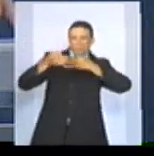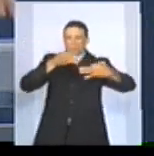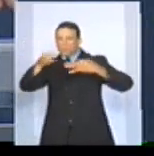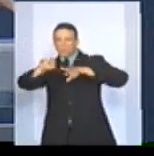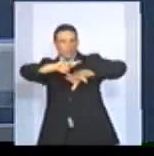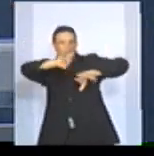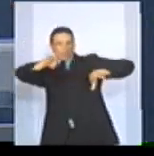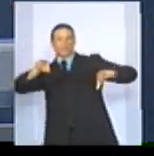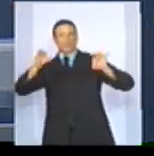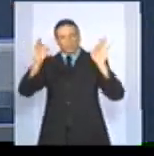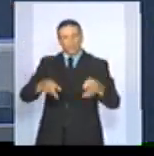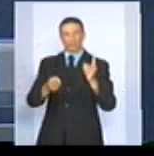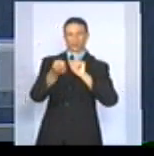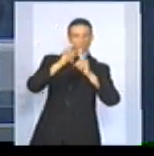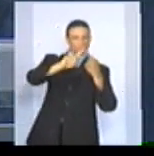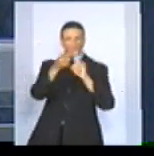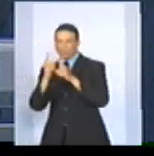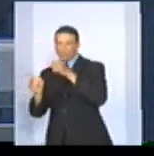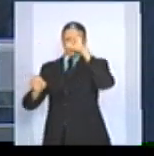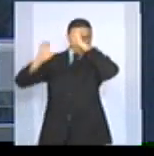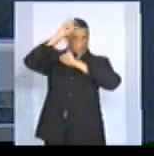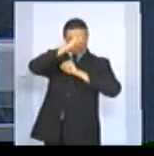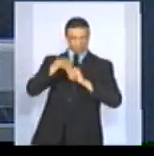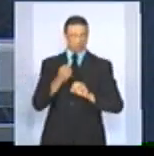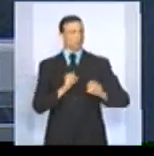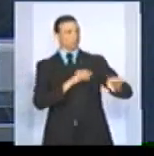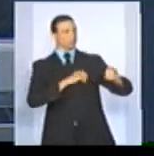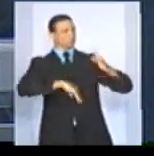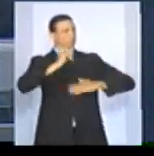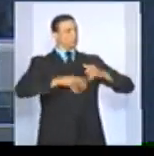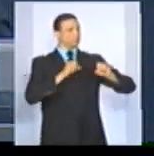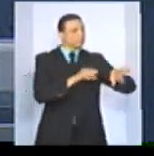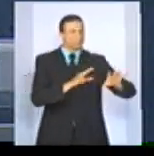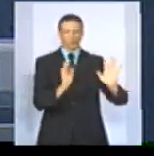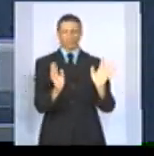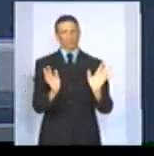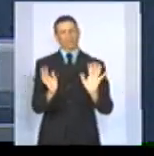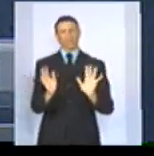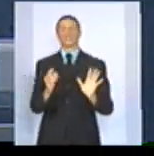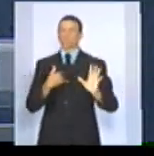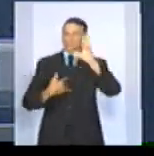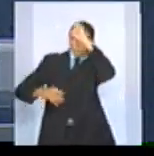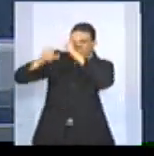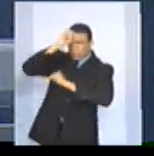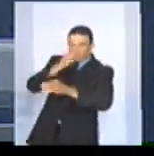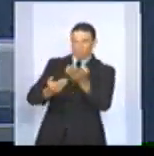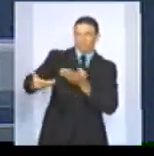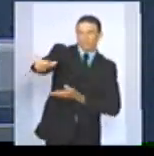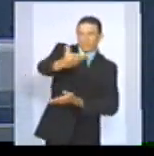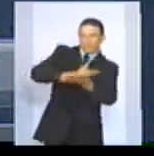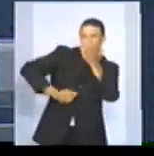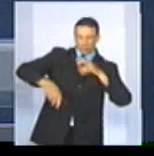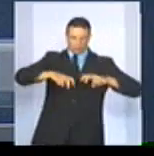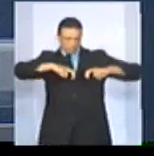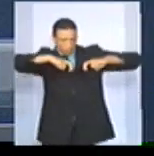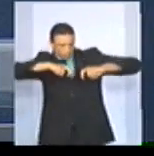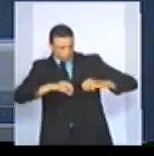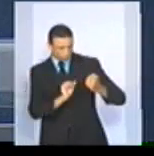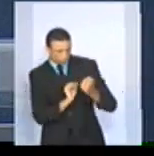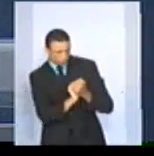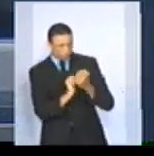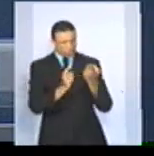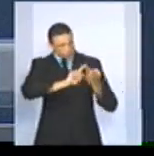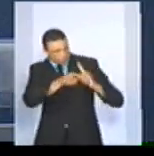que é assim nós temos que aprender também eu não tô aqui para ensinar nada a ninguém mas nós todos somos que aprender um com os outros assentar juntos